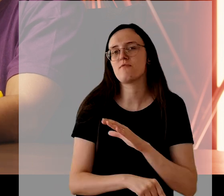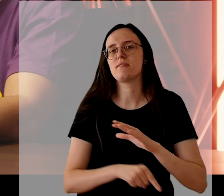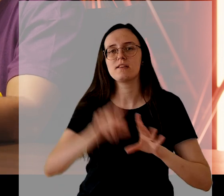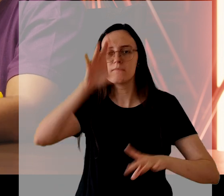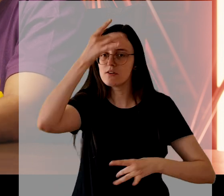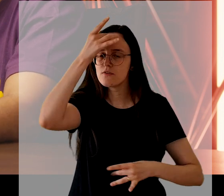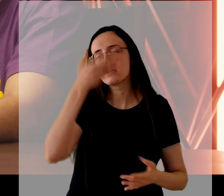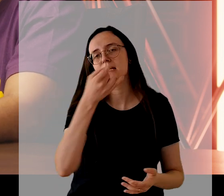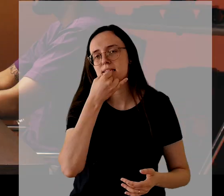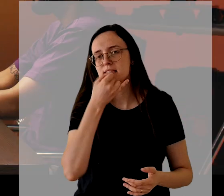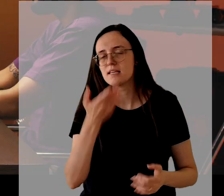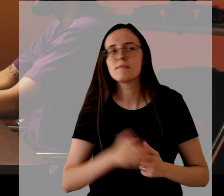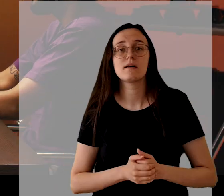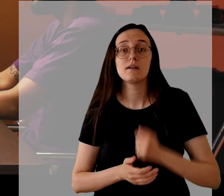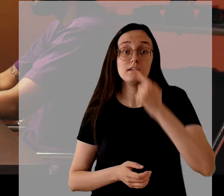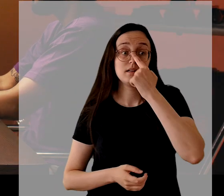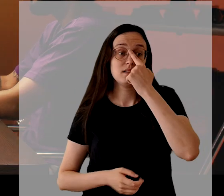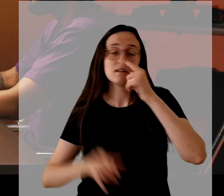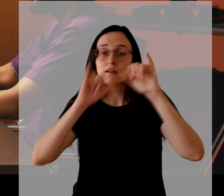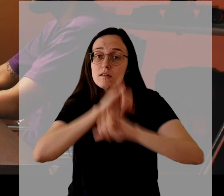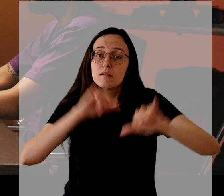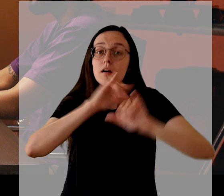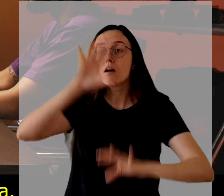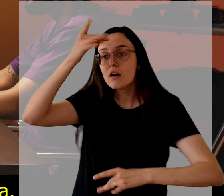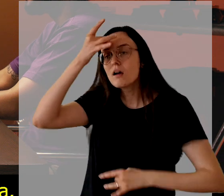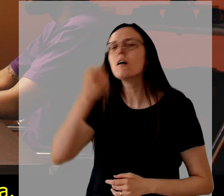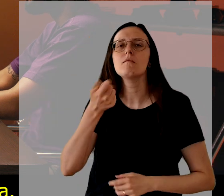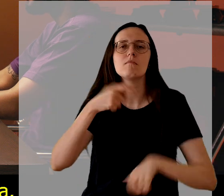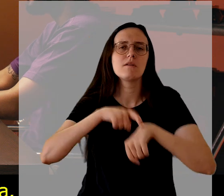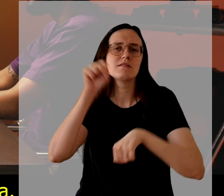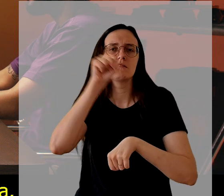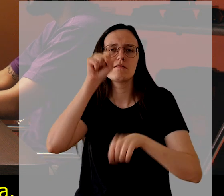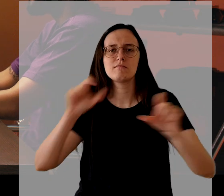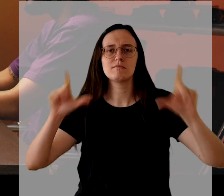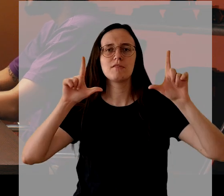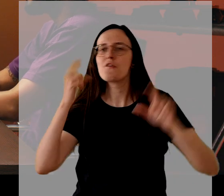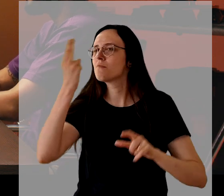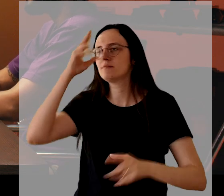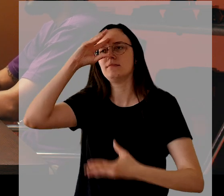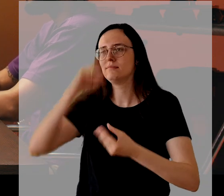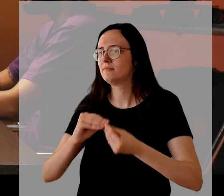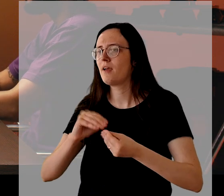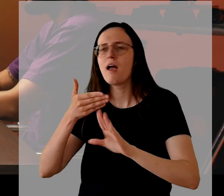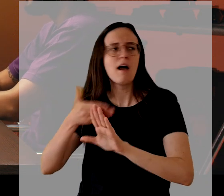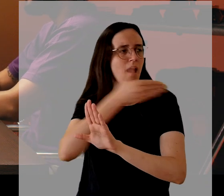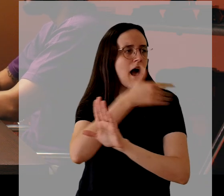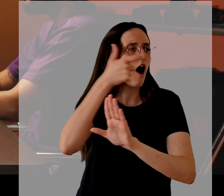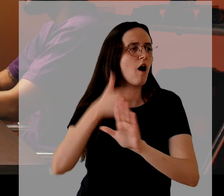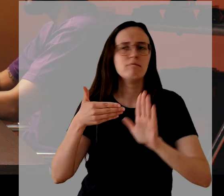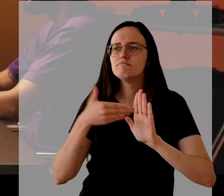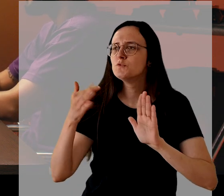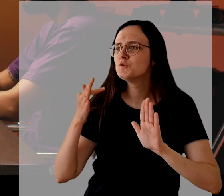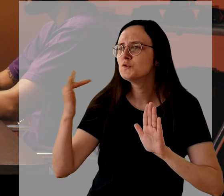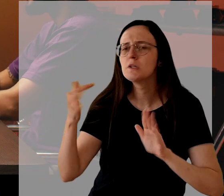aprofundamento de personagem, por exemplo, né? Na publicidade, Sim. Um personagem ele aparece por 15 segundos na tela. Não dá para você entender de onde ele veio,